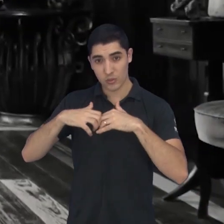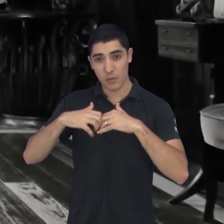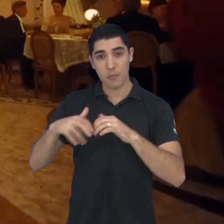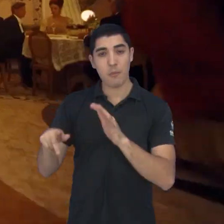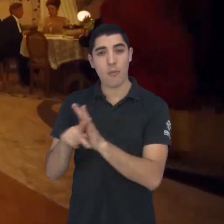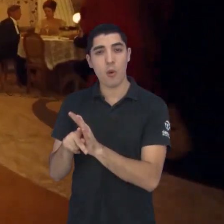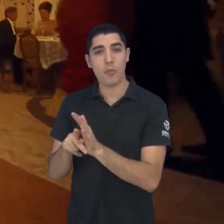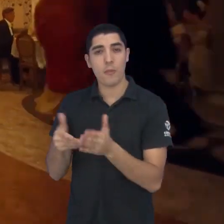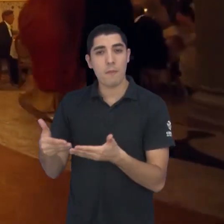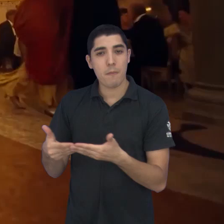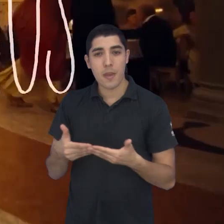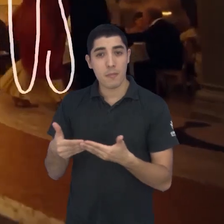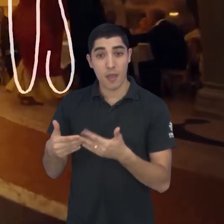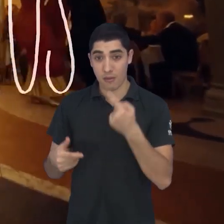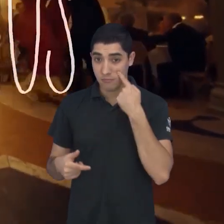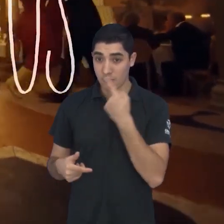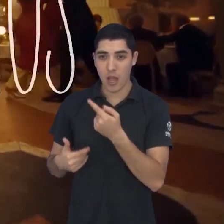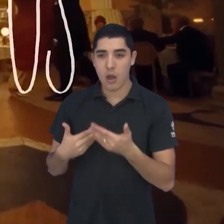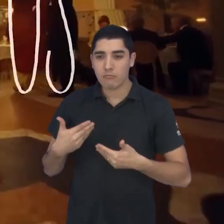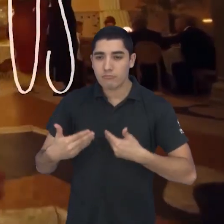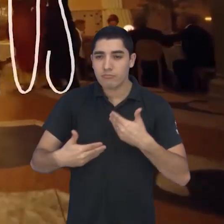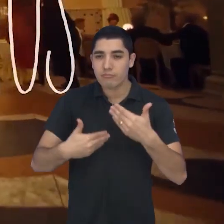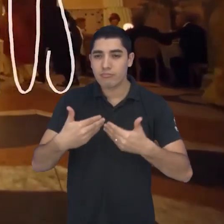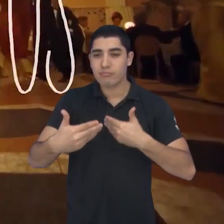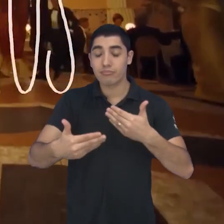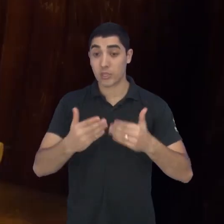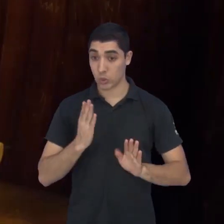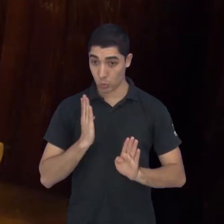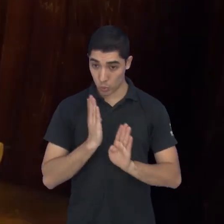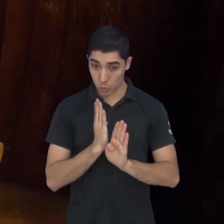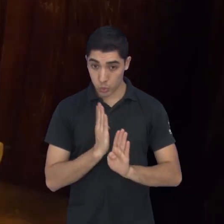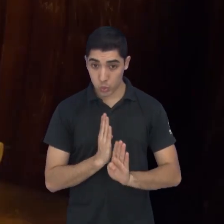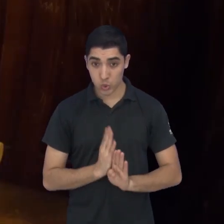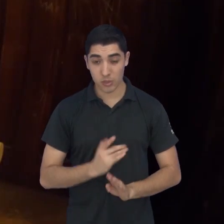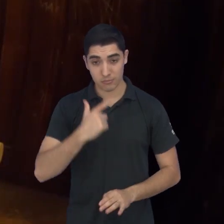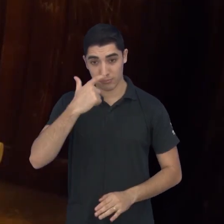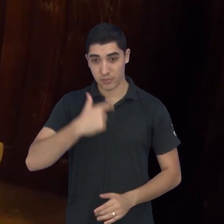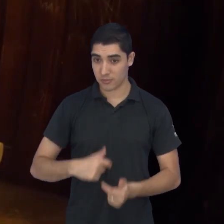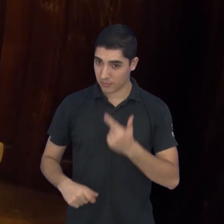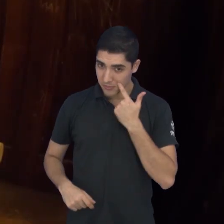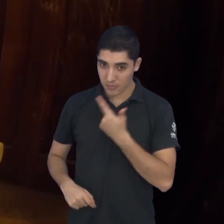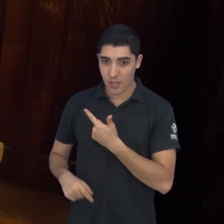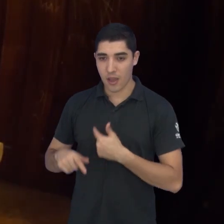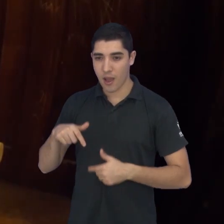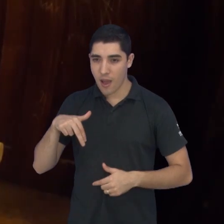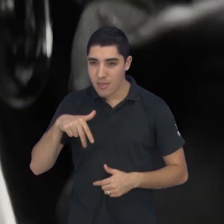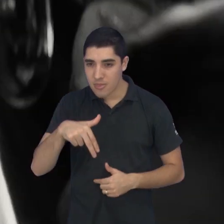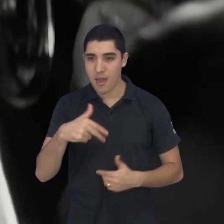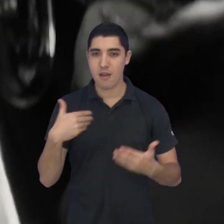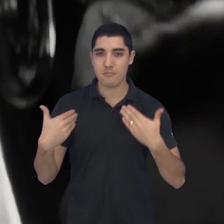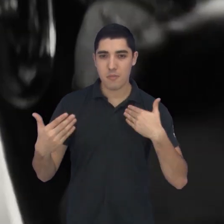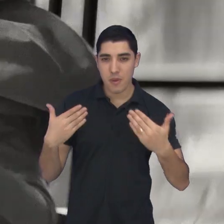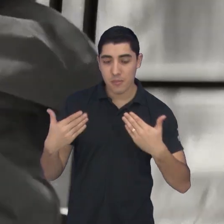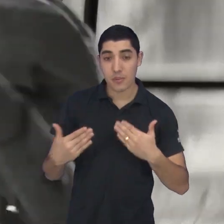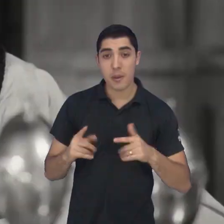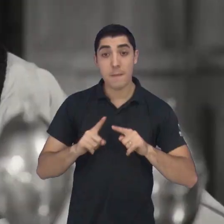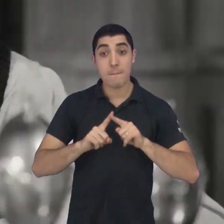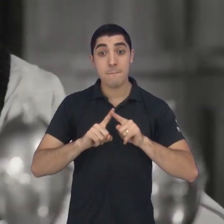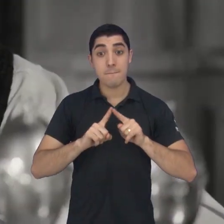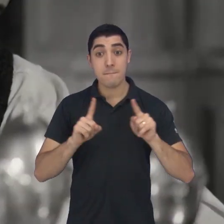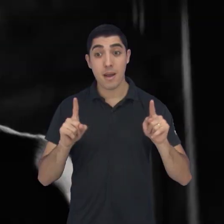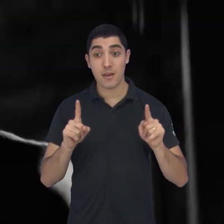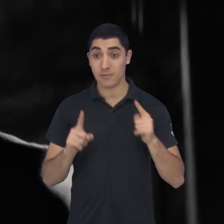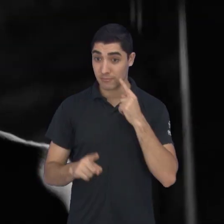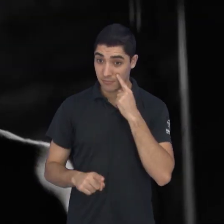infantilizada. E aí ela vai se descobrindo, começando do zero mesmo, a andar, a se relacionar. No entanto, ela é